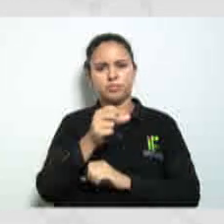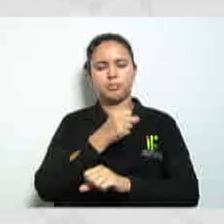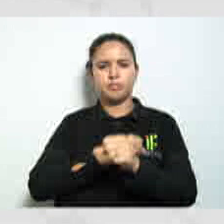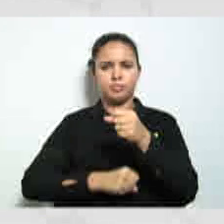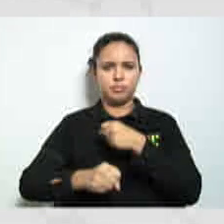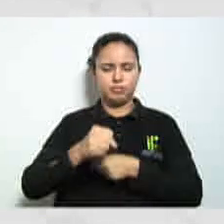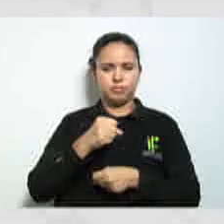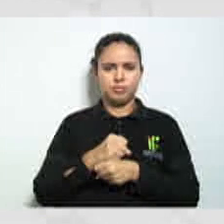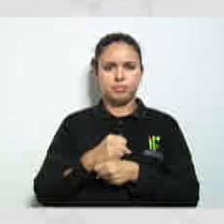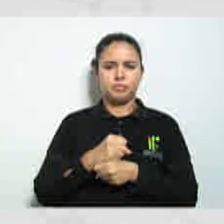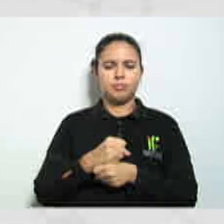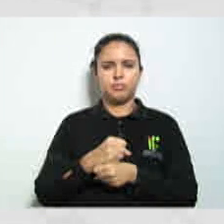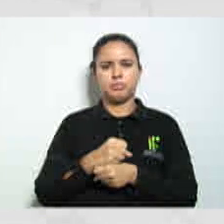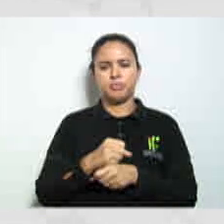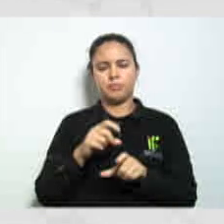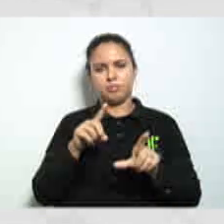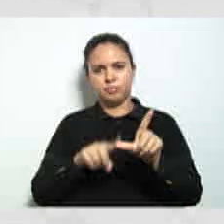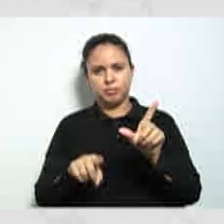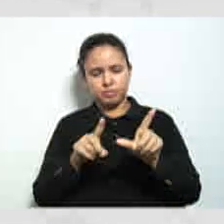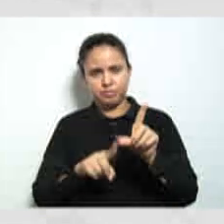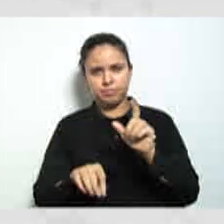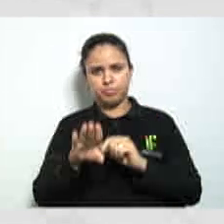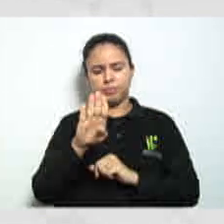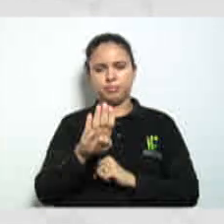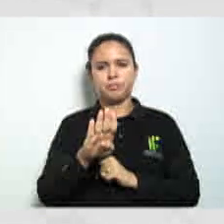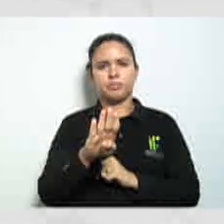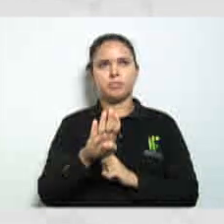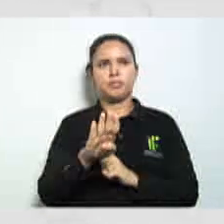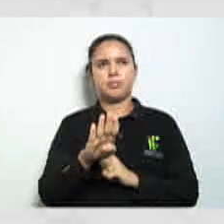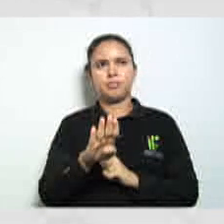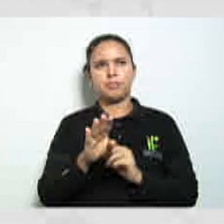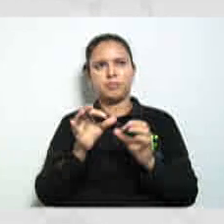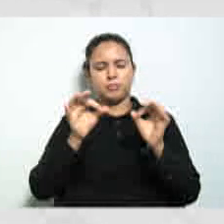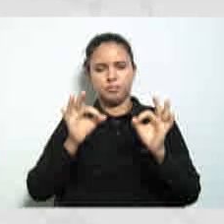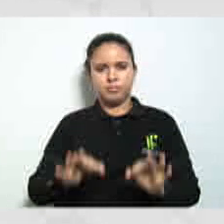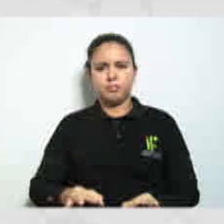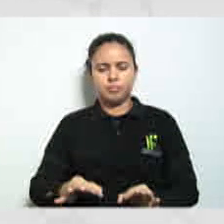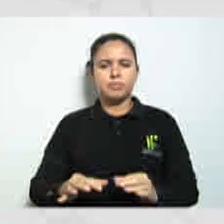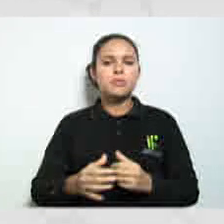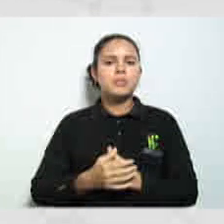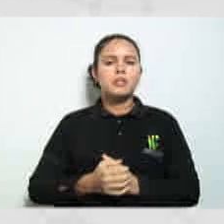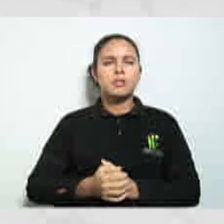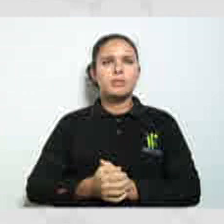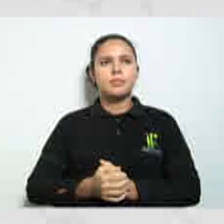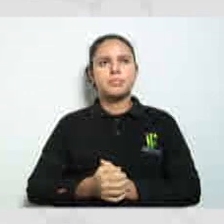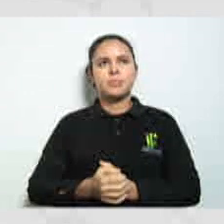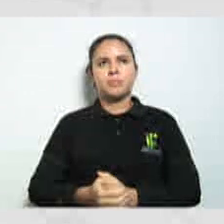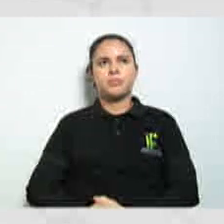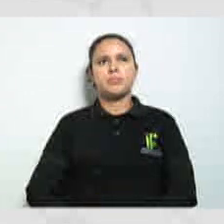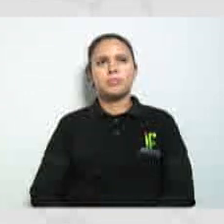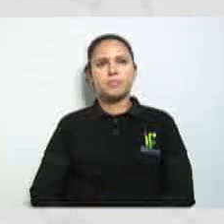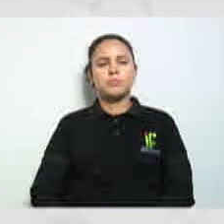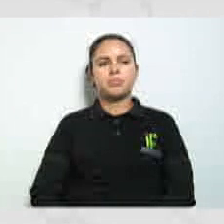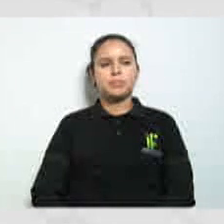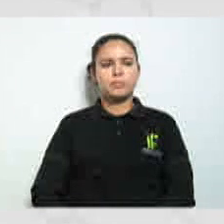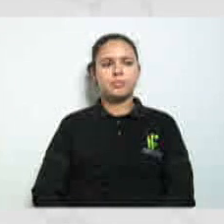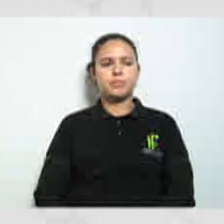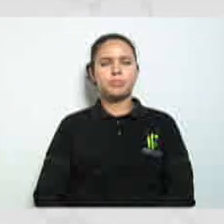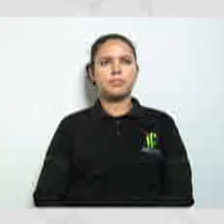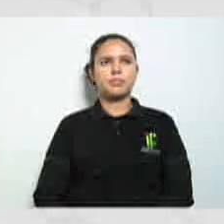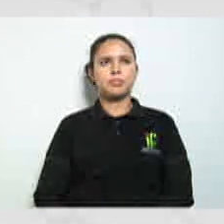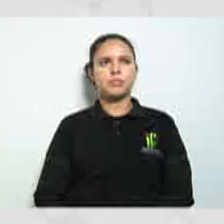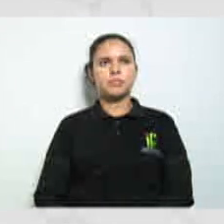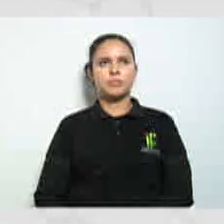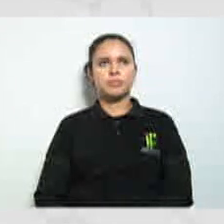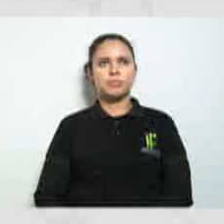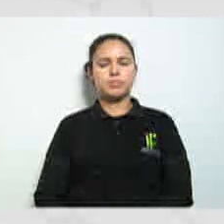anterior. Então, a letra B também está correta. Vamos lá